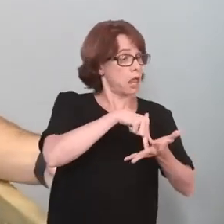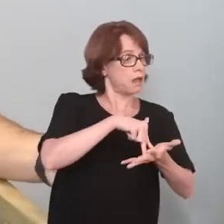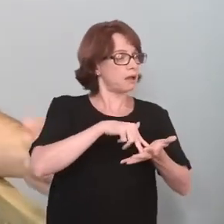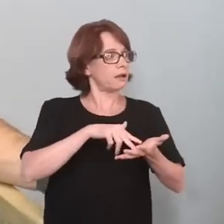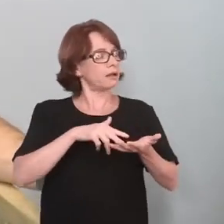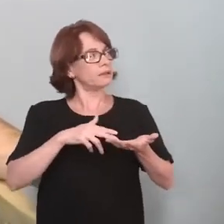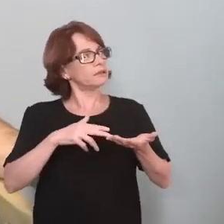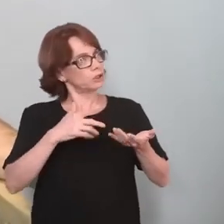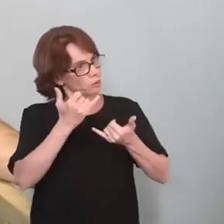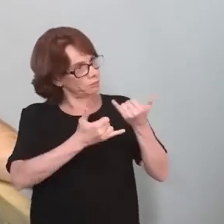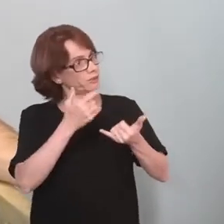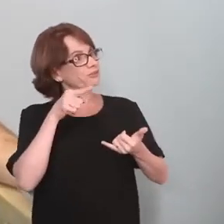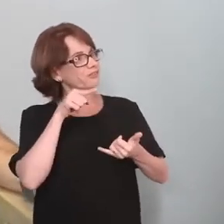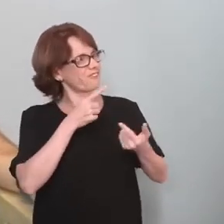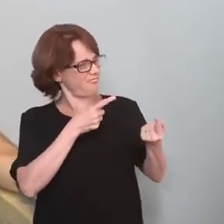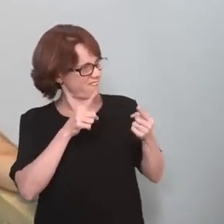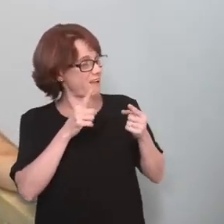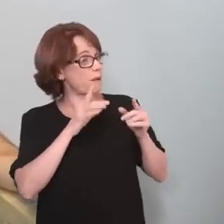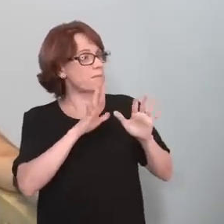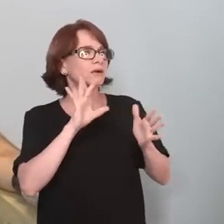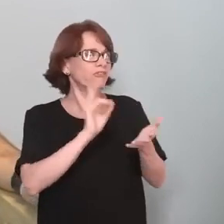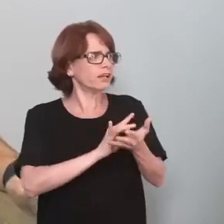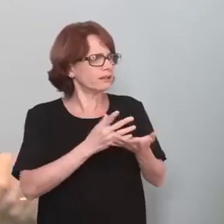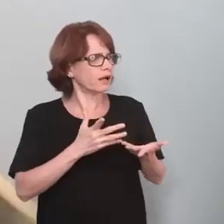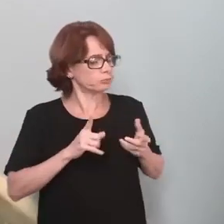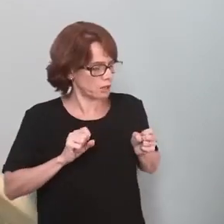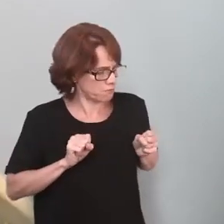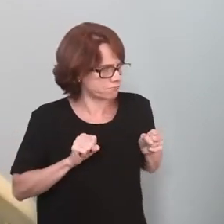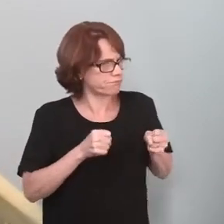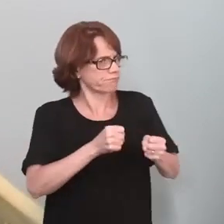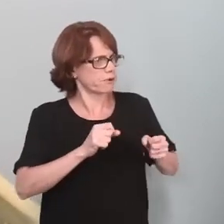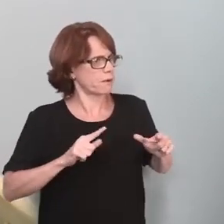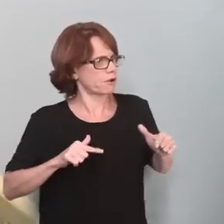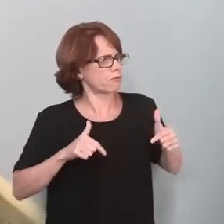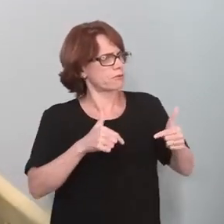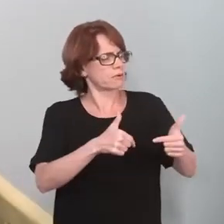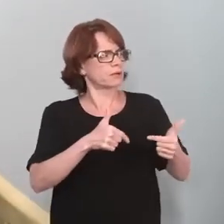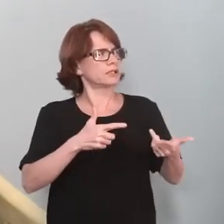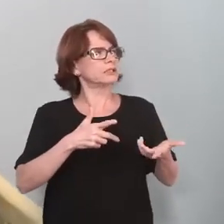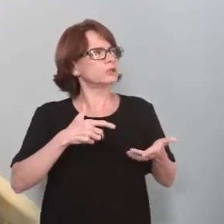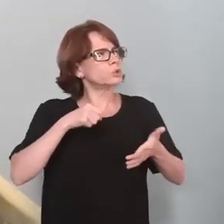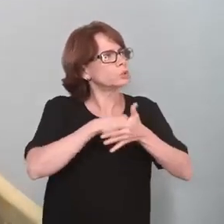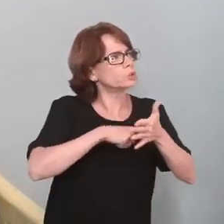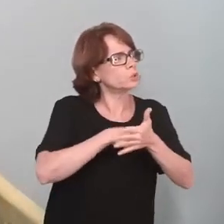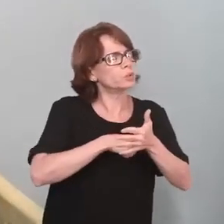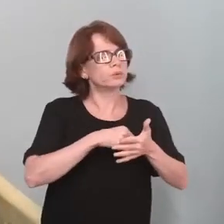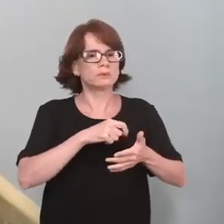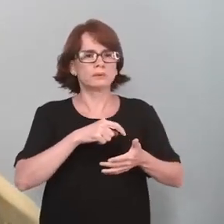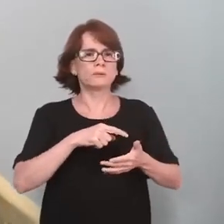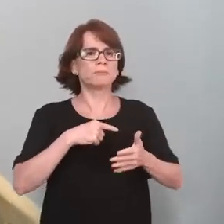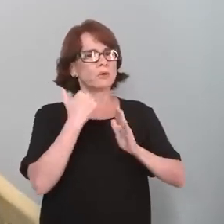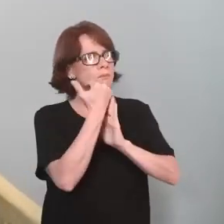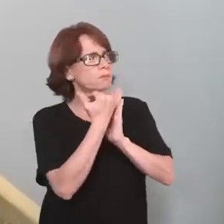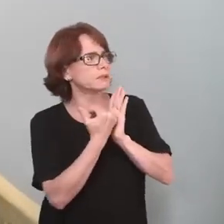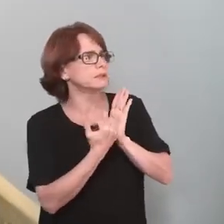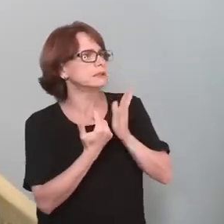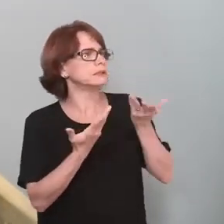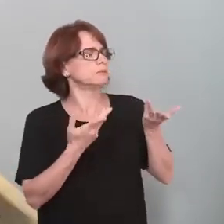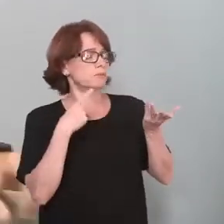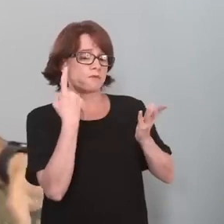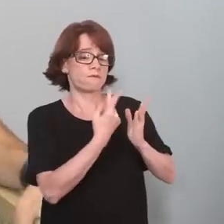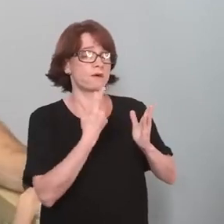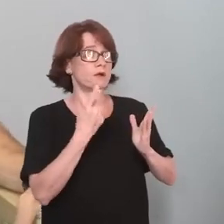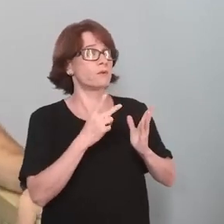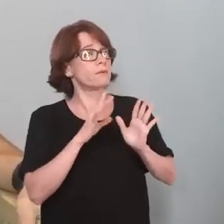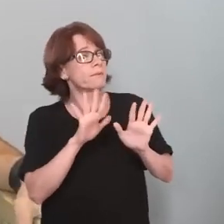aguerrida, e de fato você é. E é uma aguerrida, é uma pessoa aguerrida que luta pelos nossos princípios